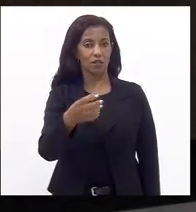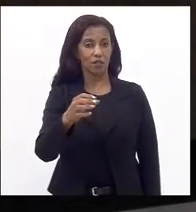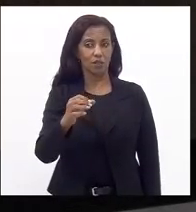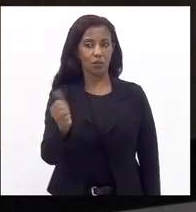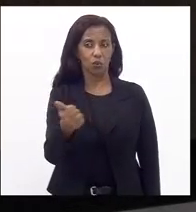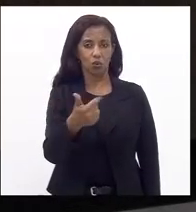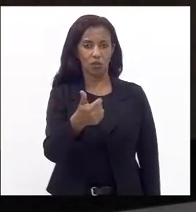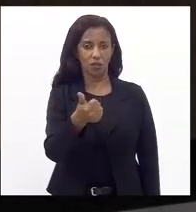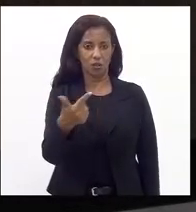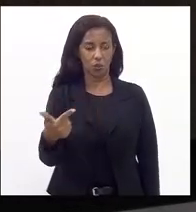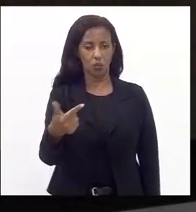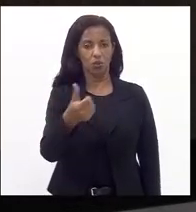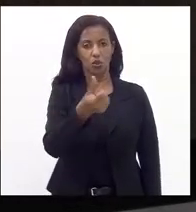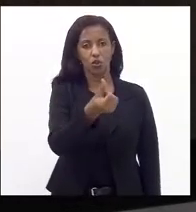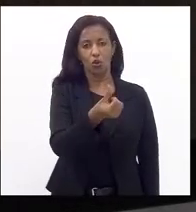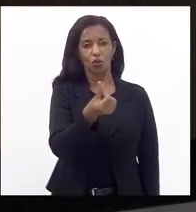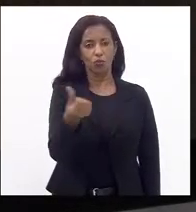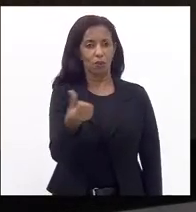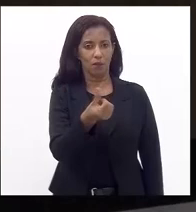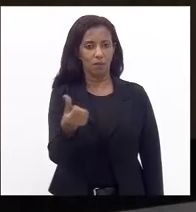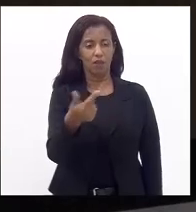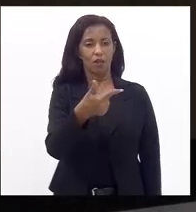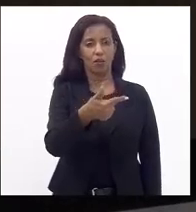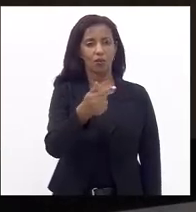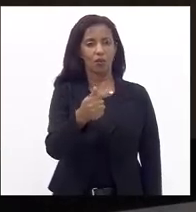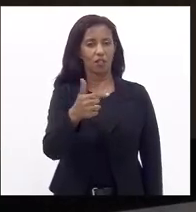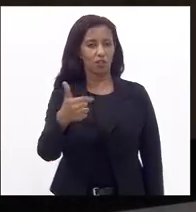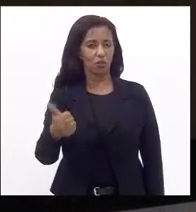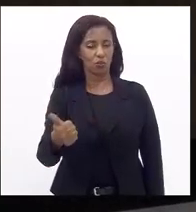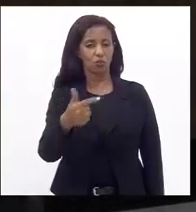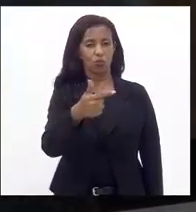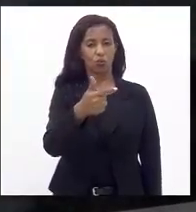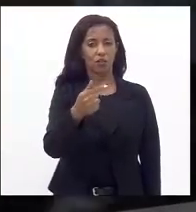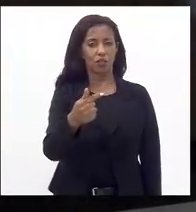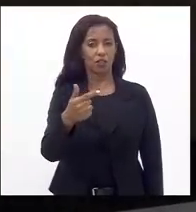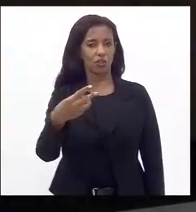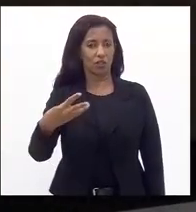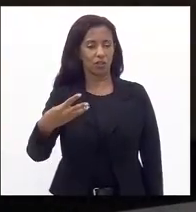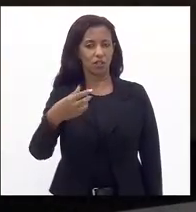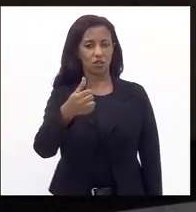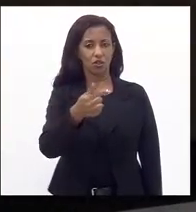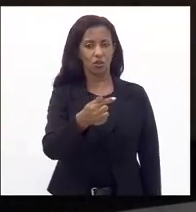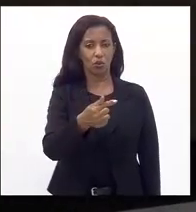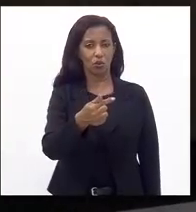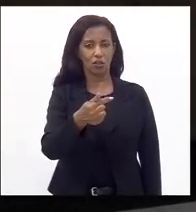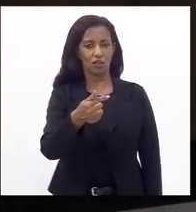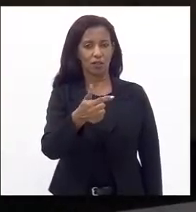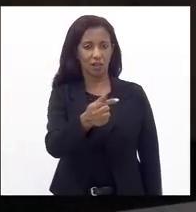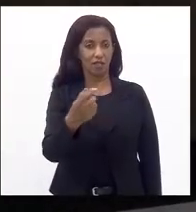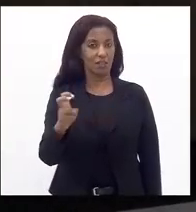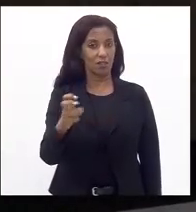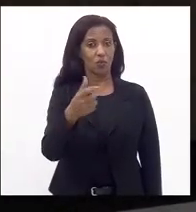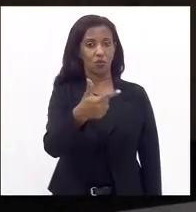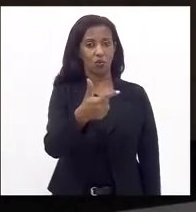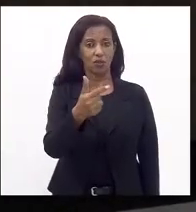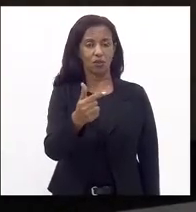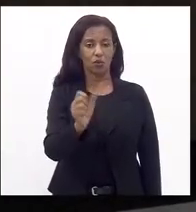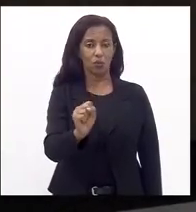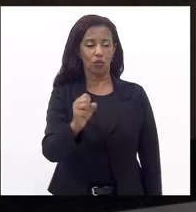212 2219 a f12 722 732 7500/7600